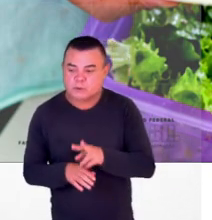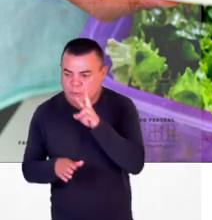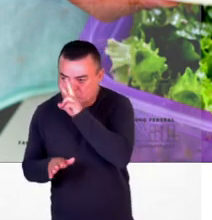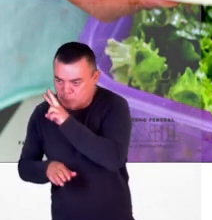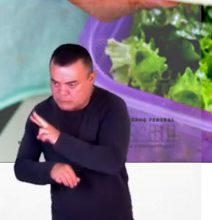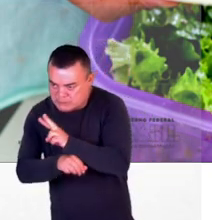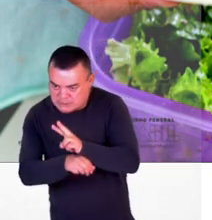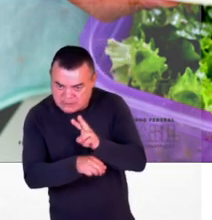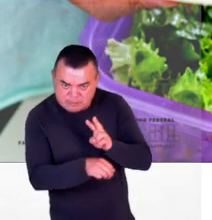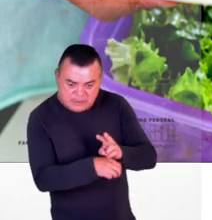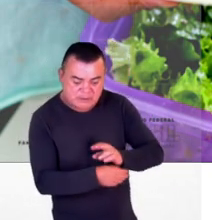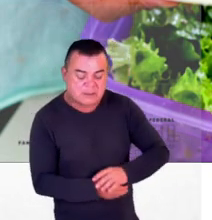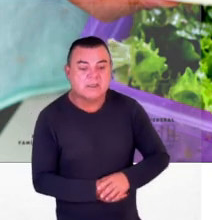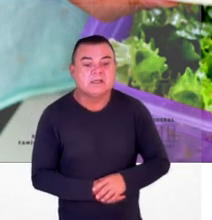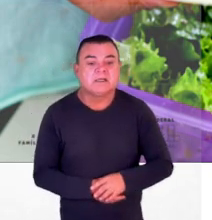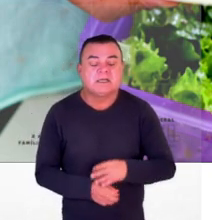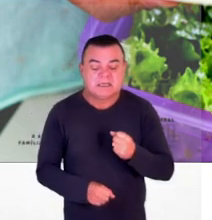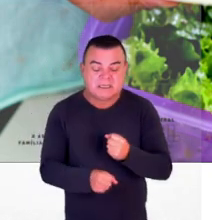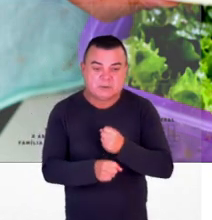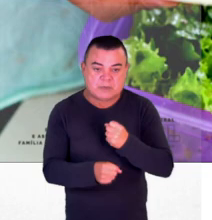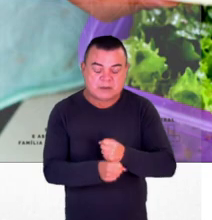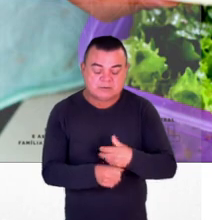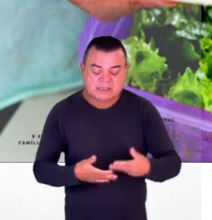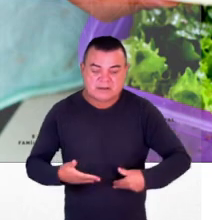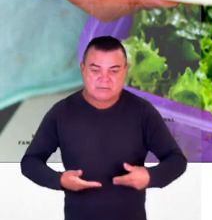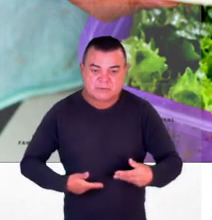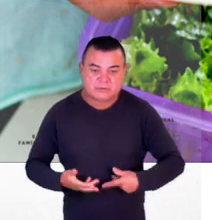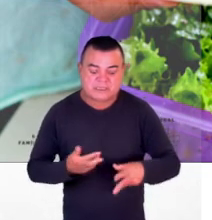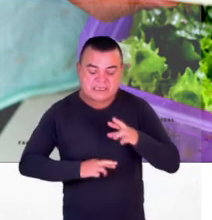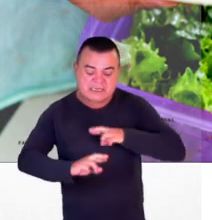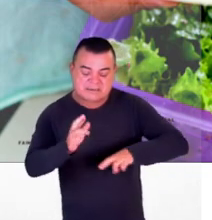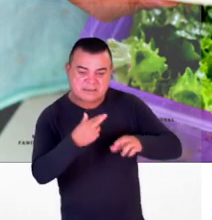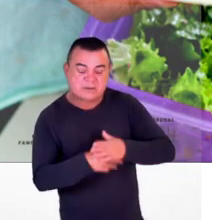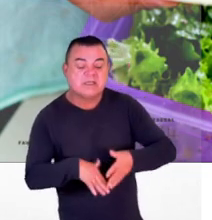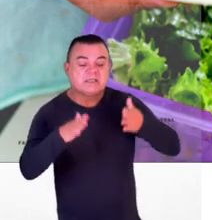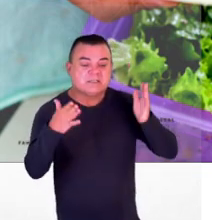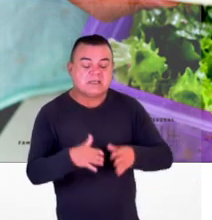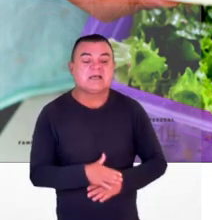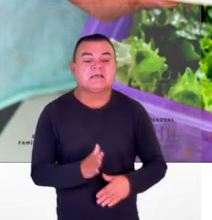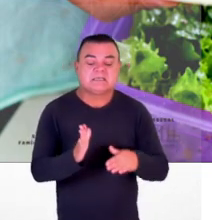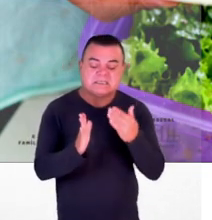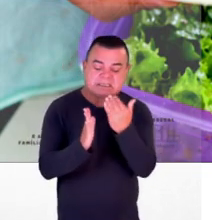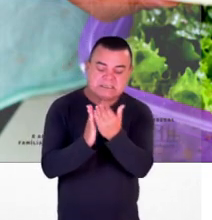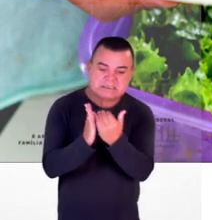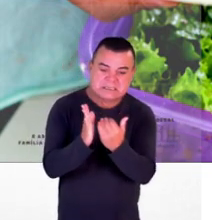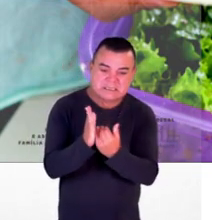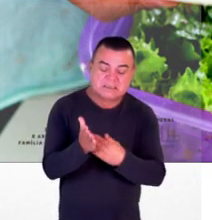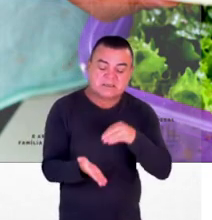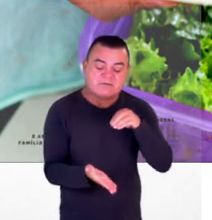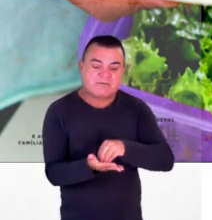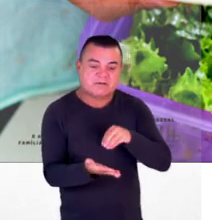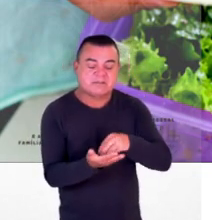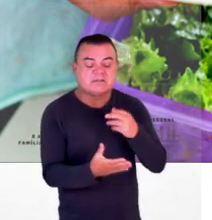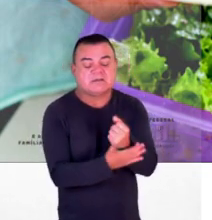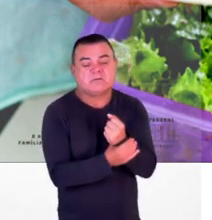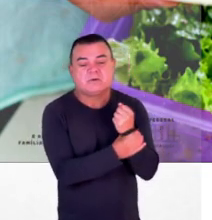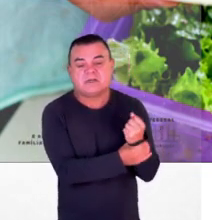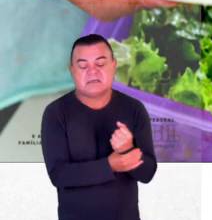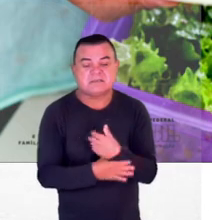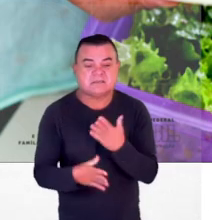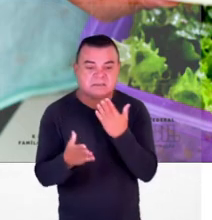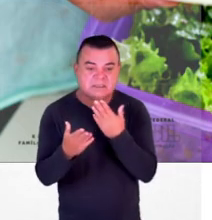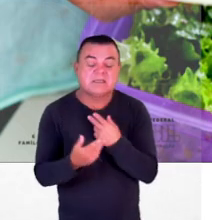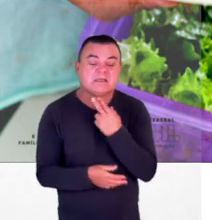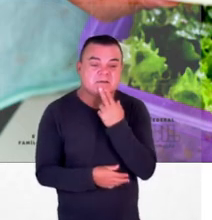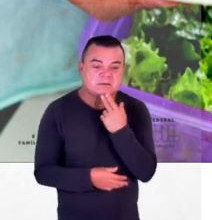anual da Fome Isso é uma novidade né em relação a já C de escala Brasileira de insegurança alimentar nutricional Mas também da